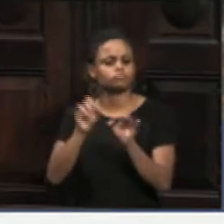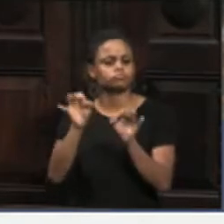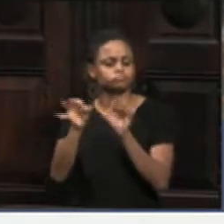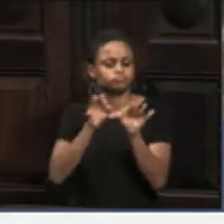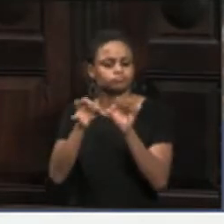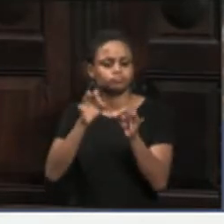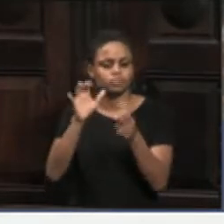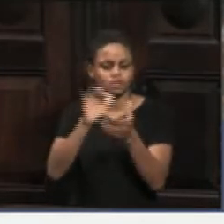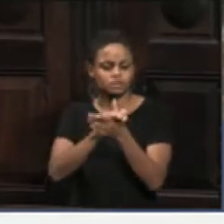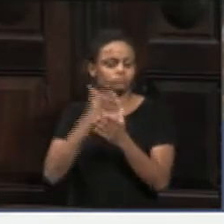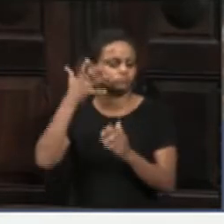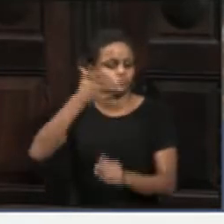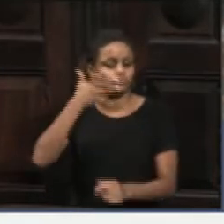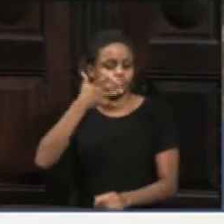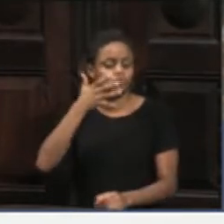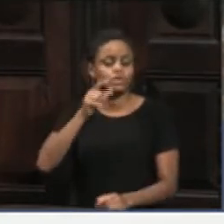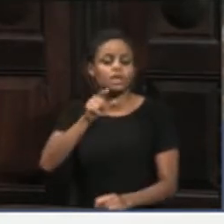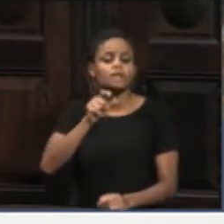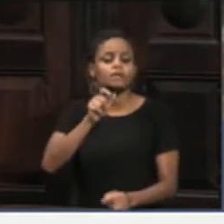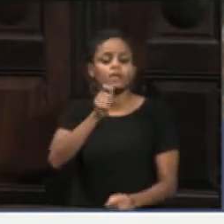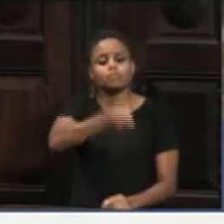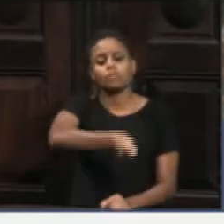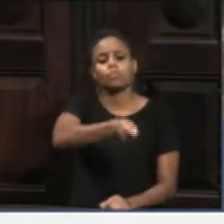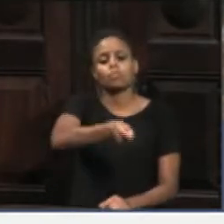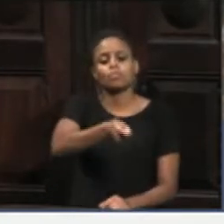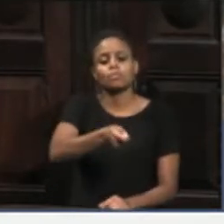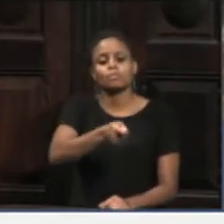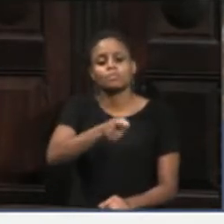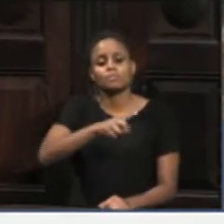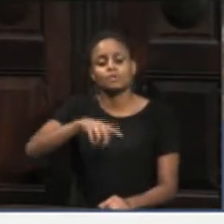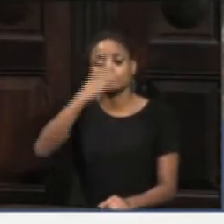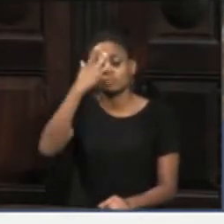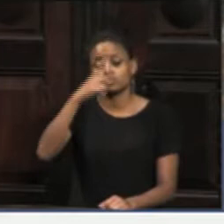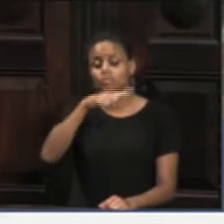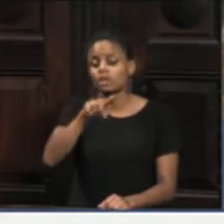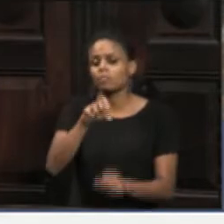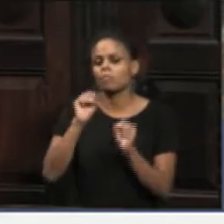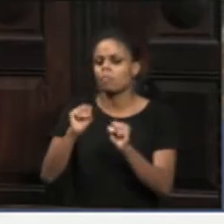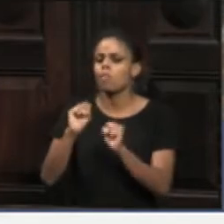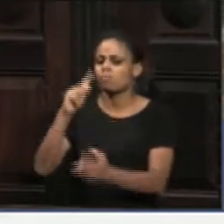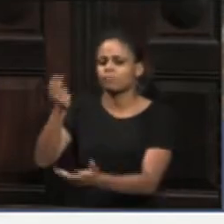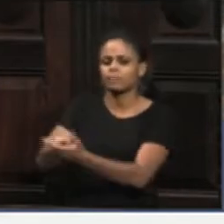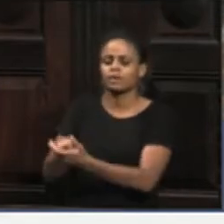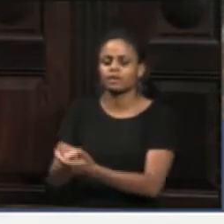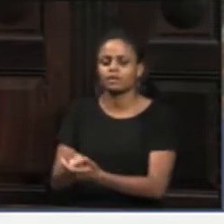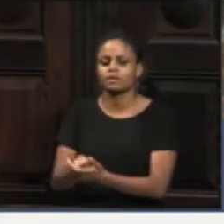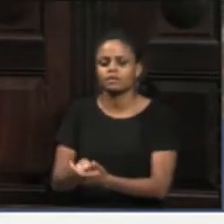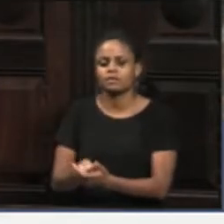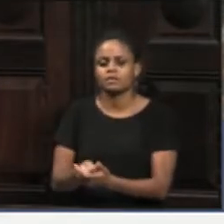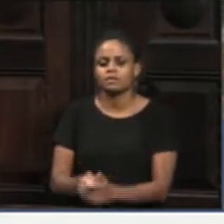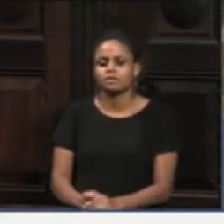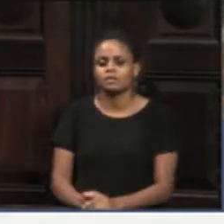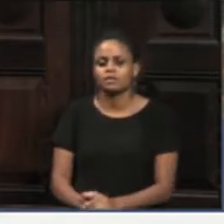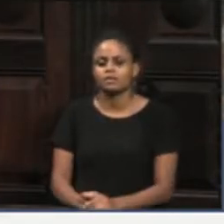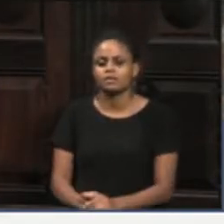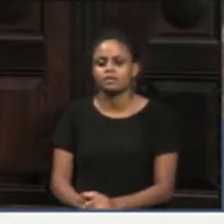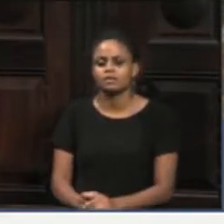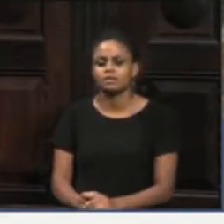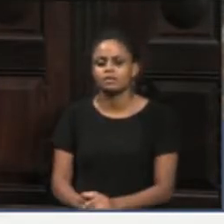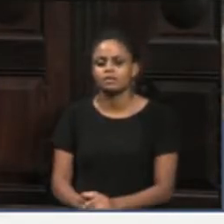cobrar daqueles que têm renda para pagar e fazer o